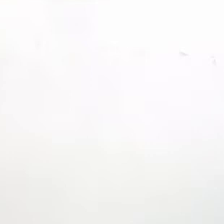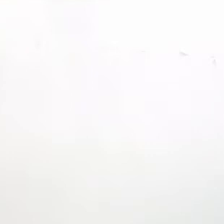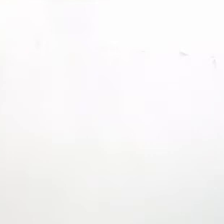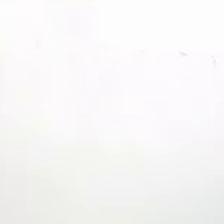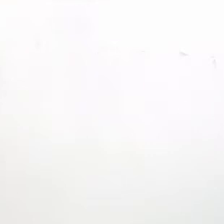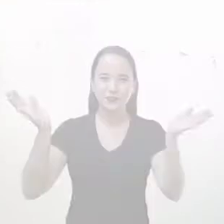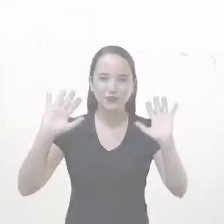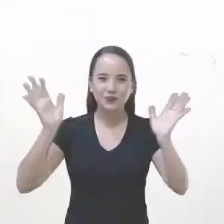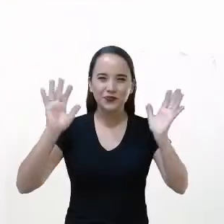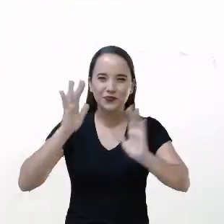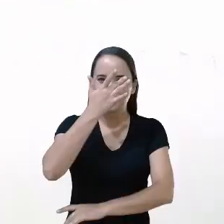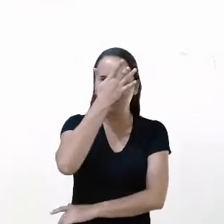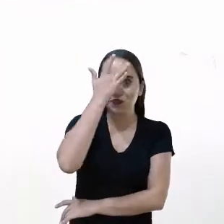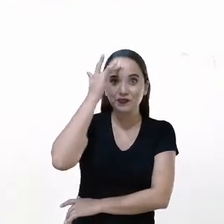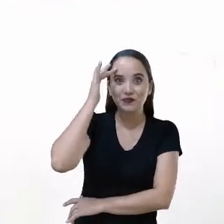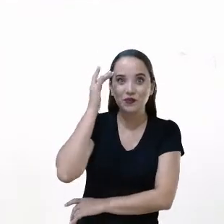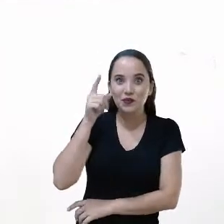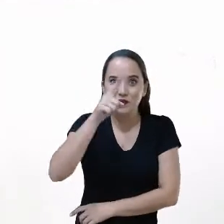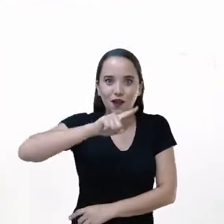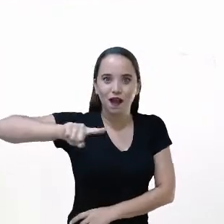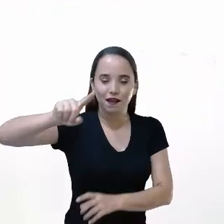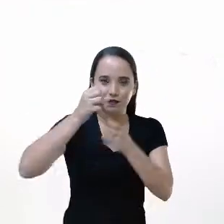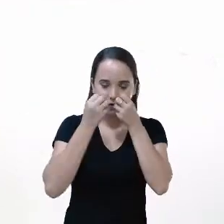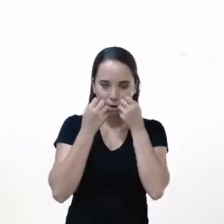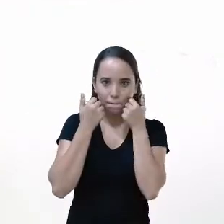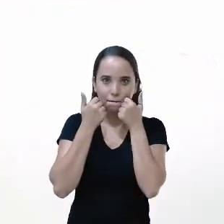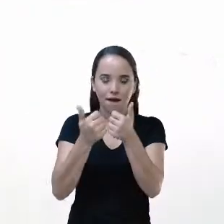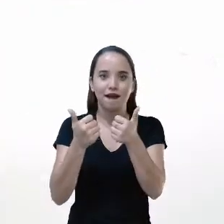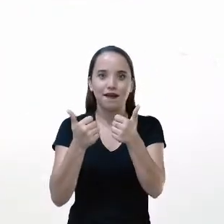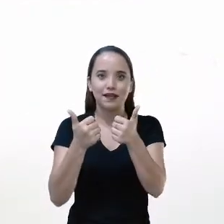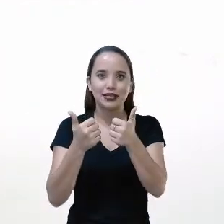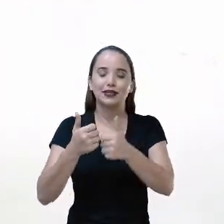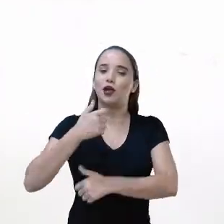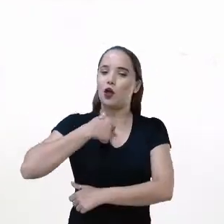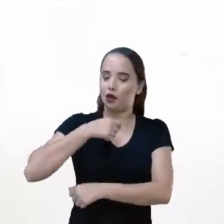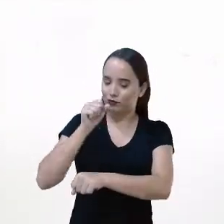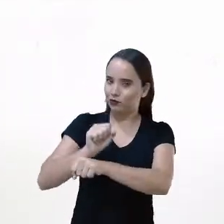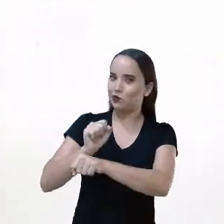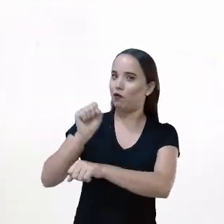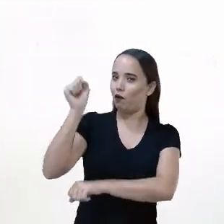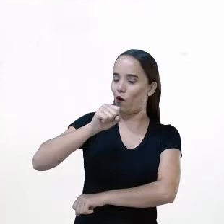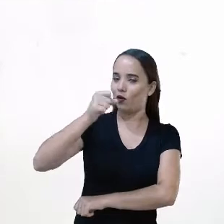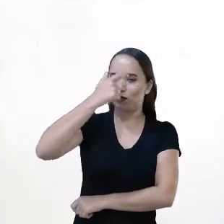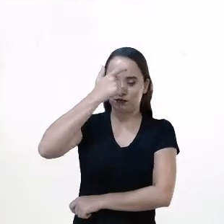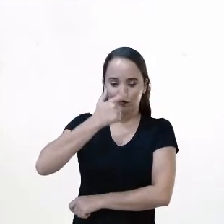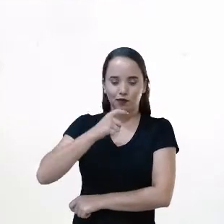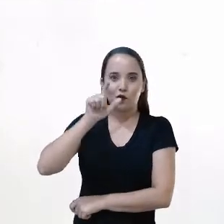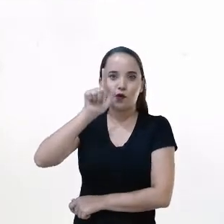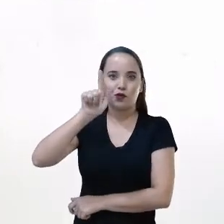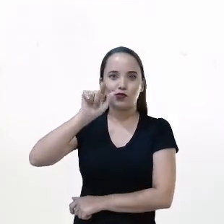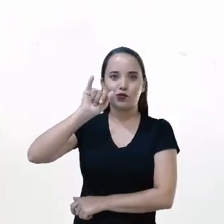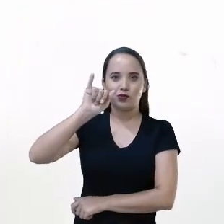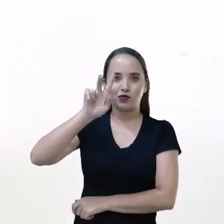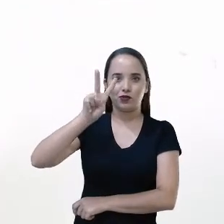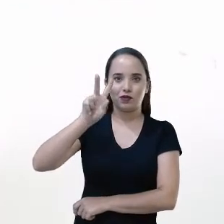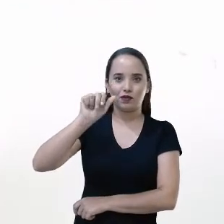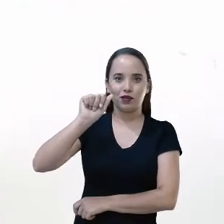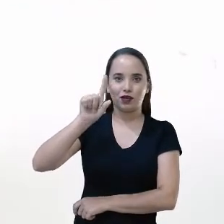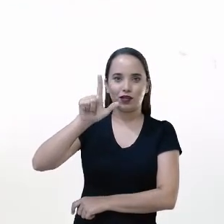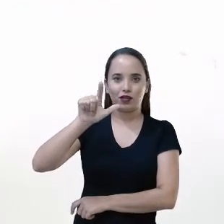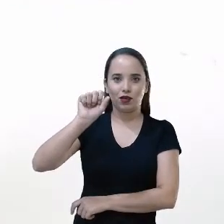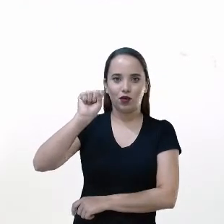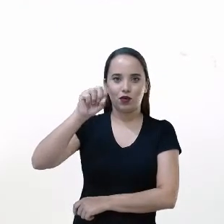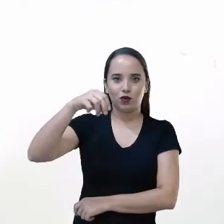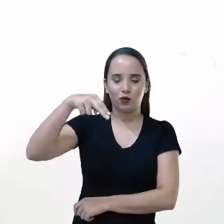Olá, gente! Como é que vocês estão? Espero que vocês estejam bem. Eu sou o professor Givanilson Soares e